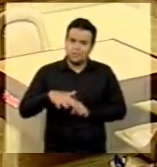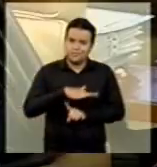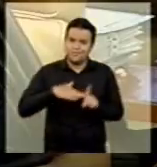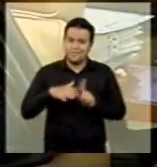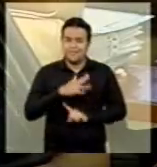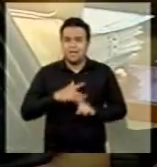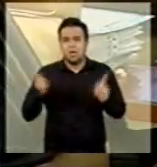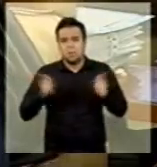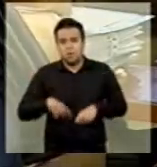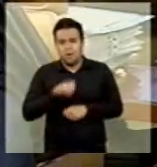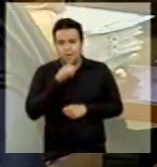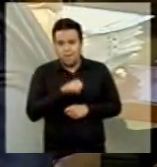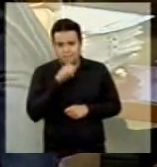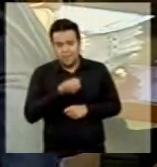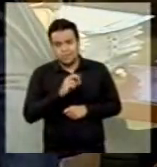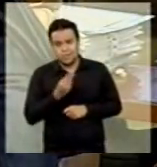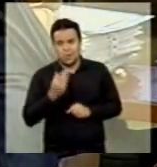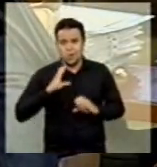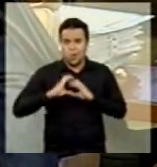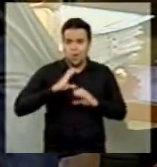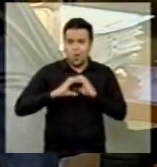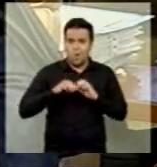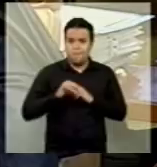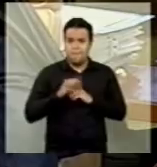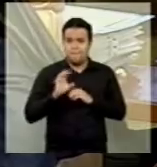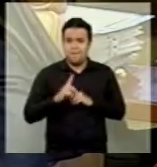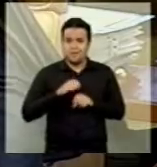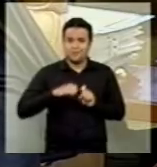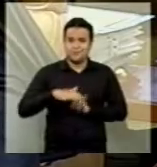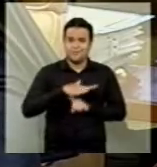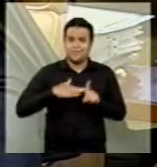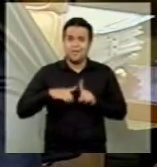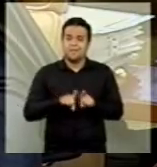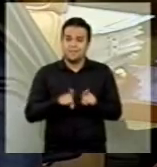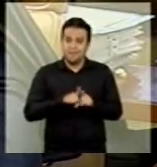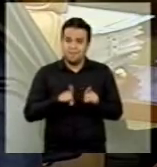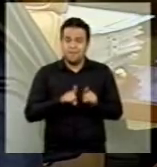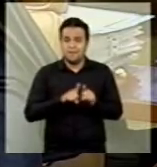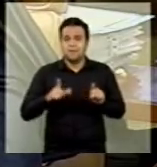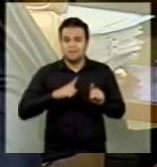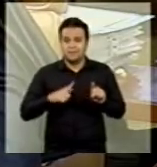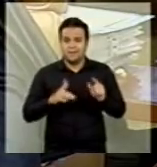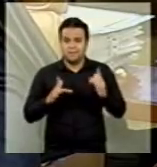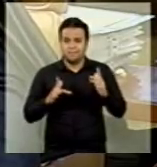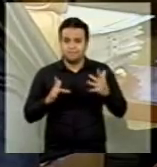imprensa, seja nos meios de comunicação social e nas chamadas redes sociais...